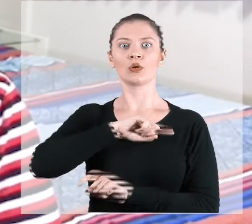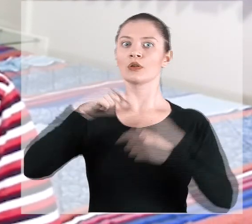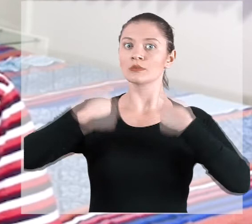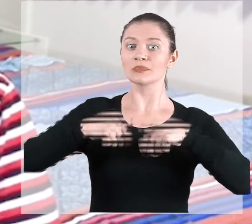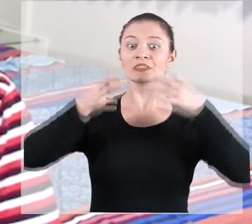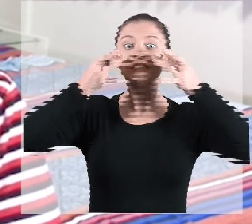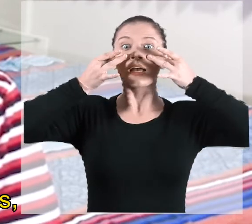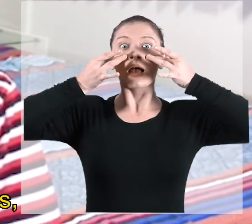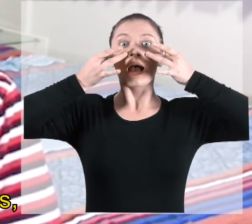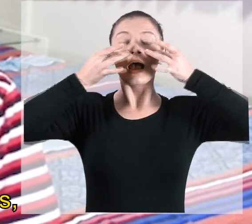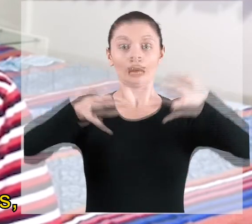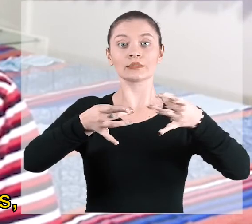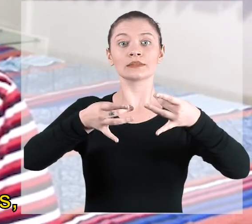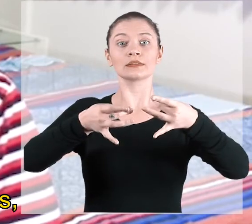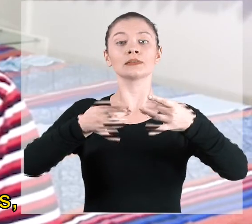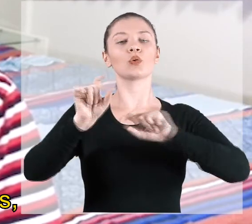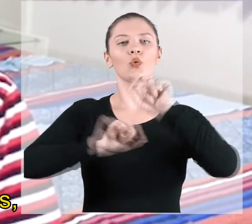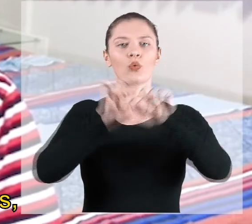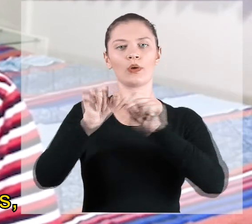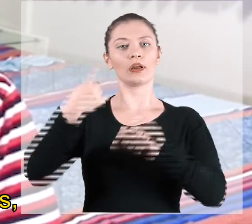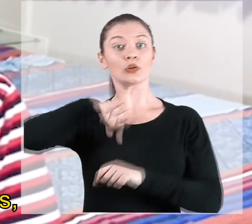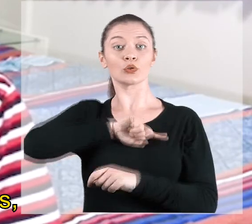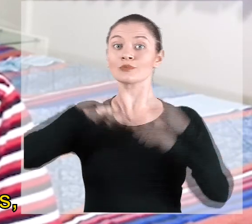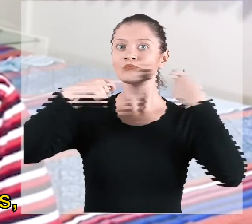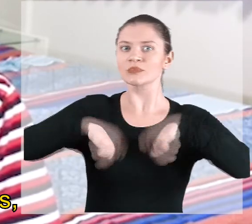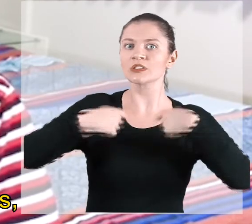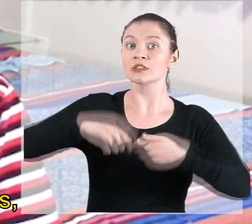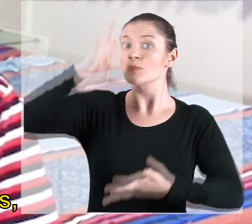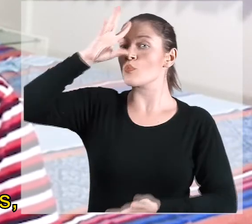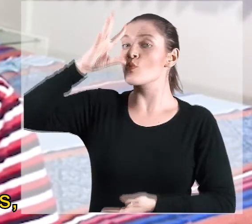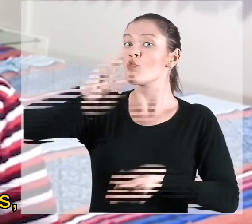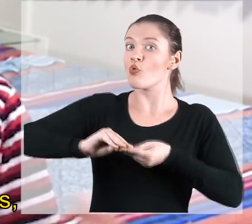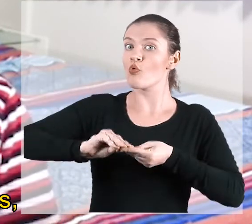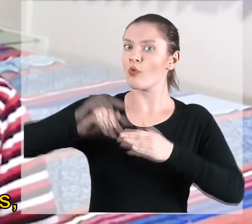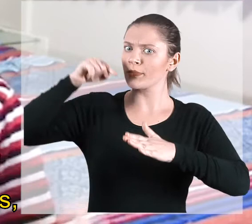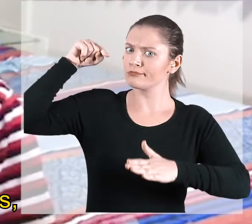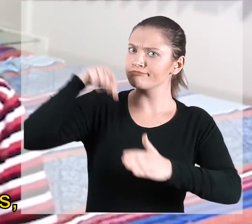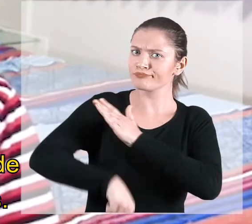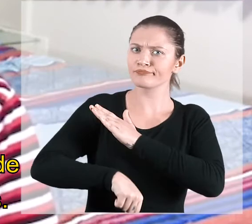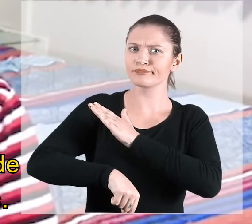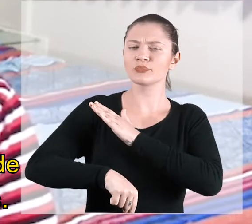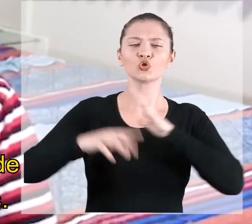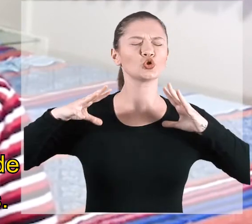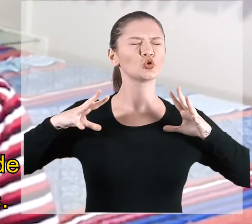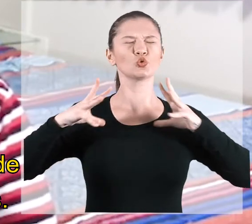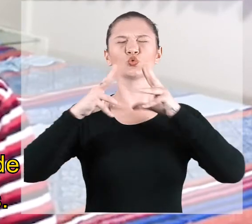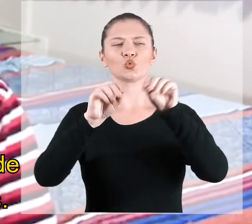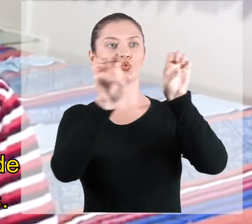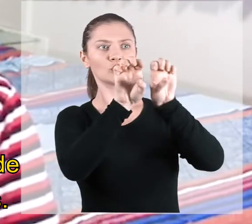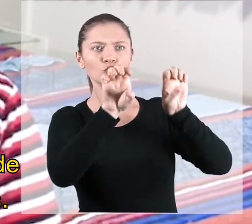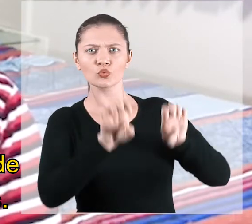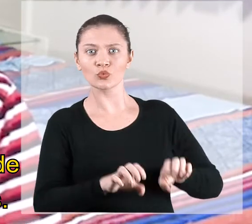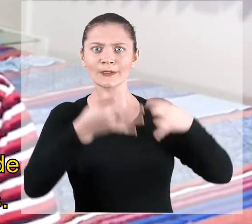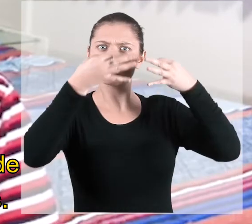enorme atenção e precisamos ter uma enorme compreensão macro das esferas e das estruturas